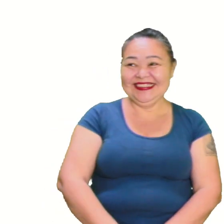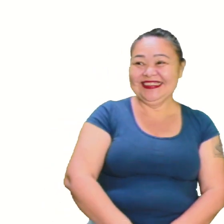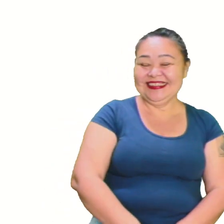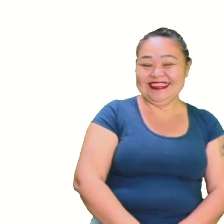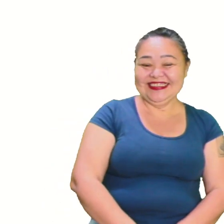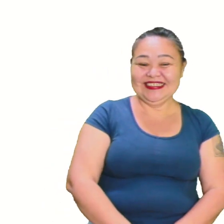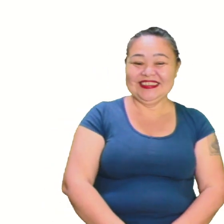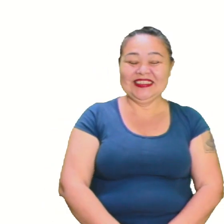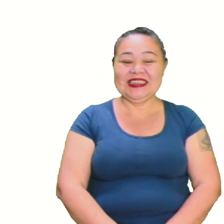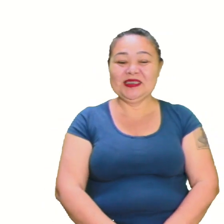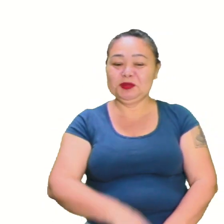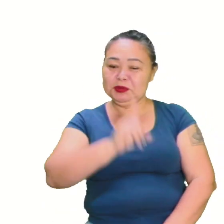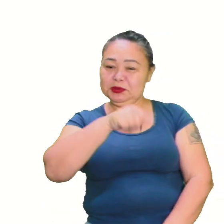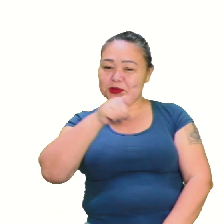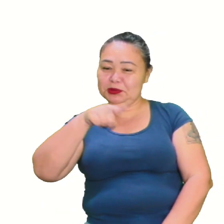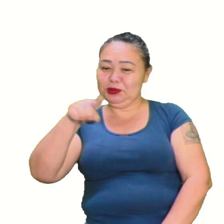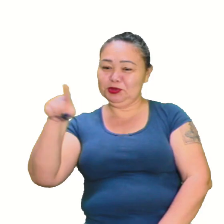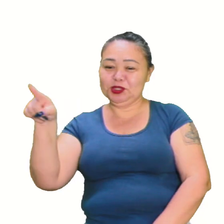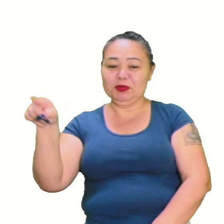faz a...